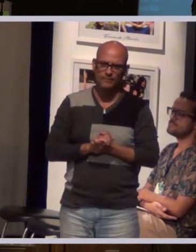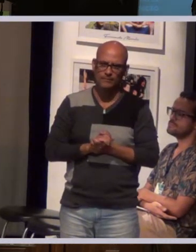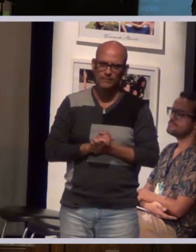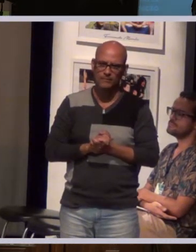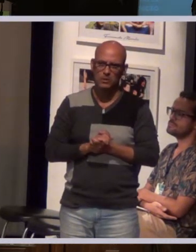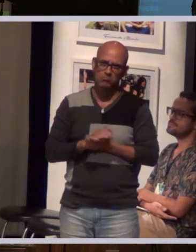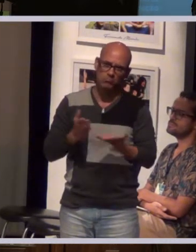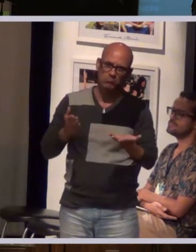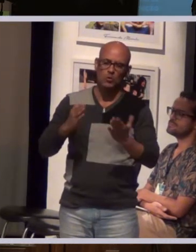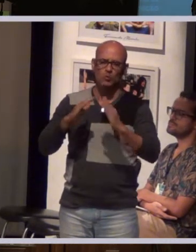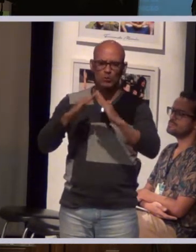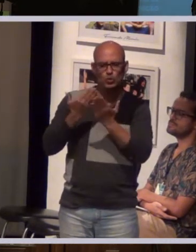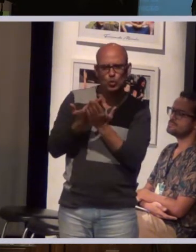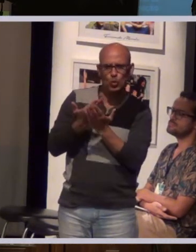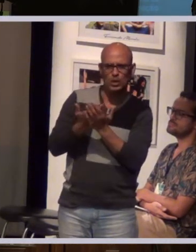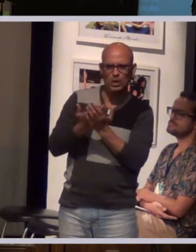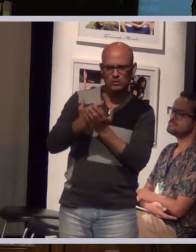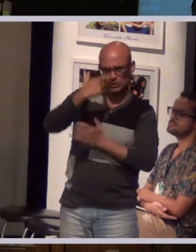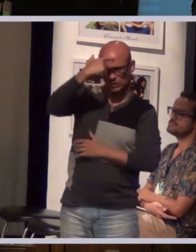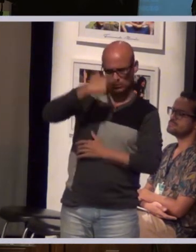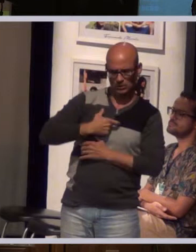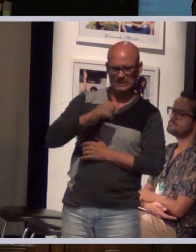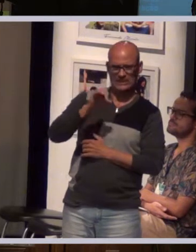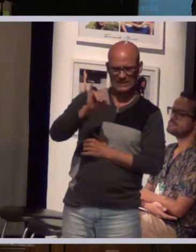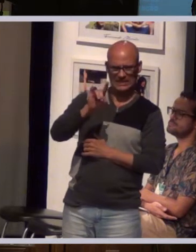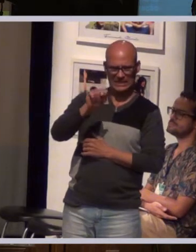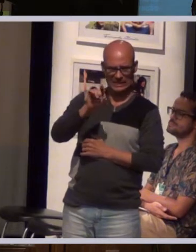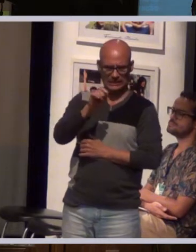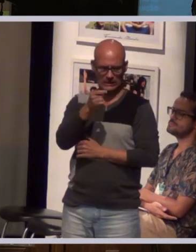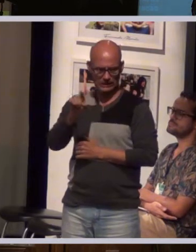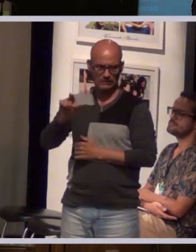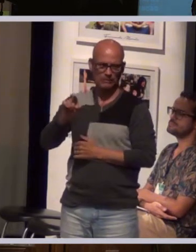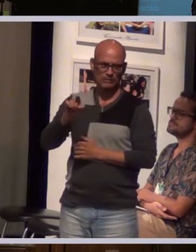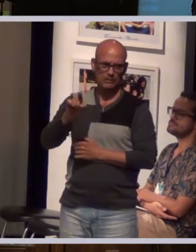ser uma escola cidadã é um desafio